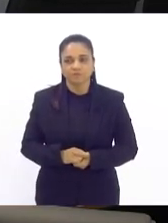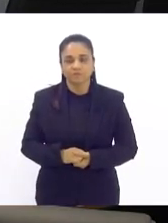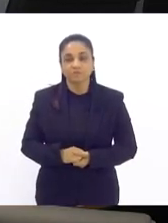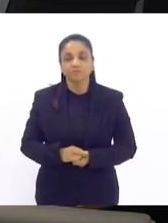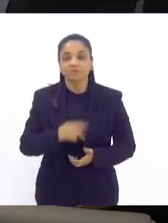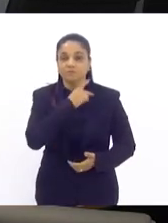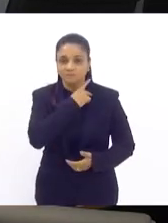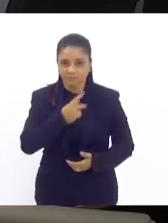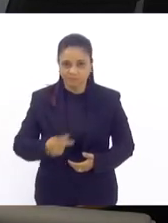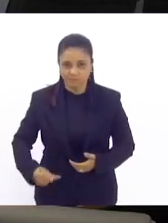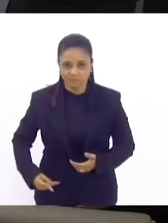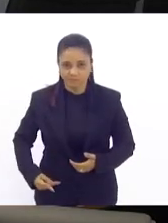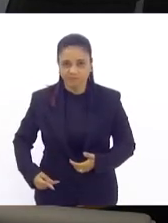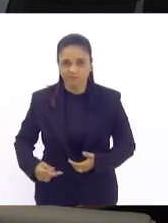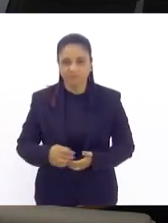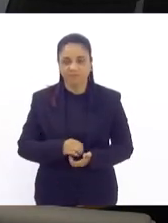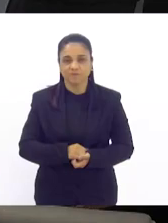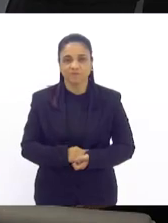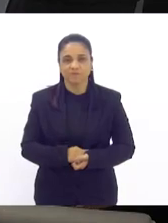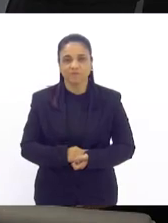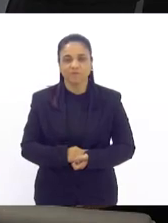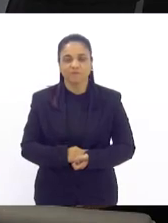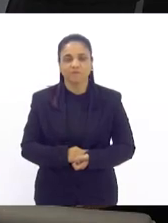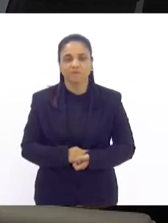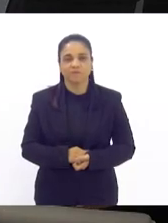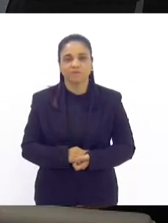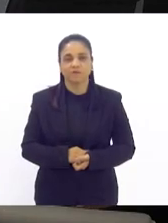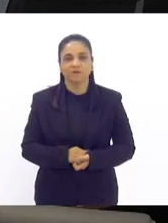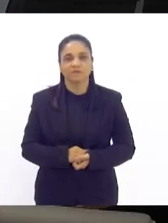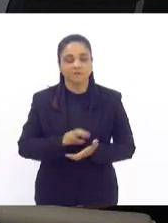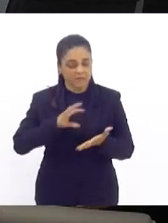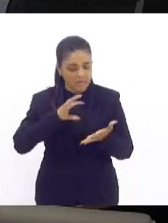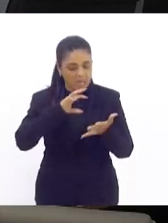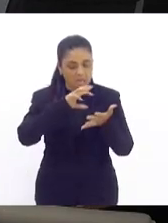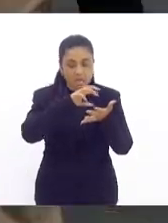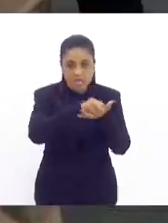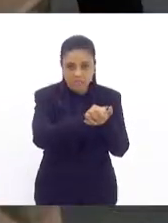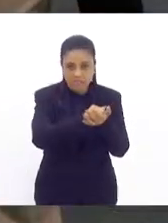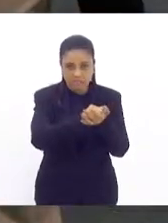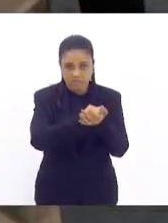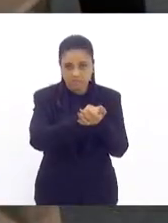presidente primeiro aqui para registrar